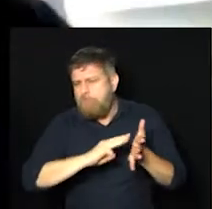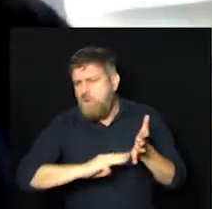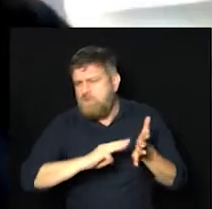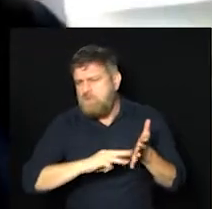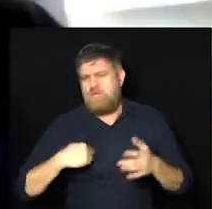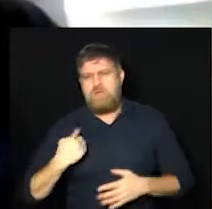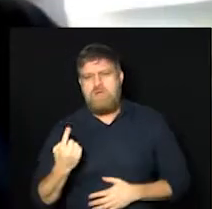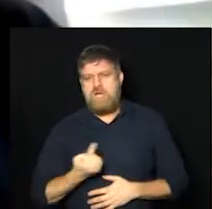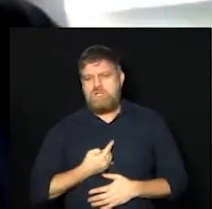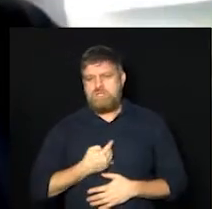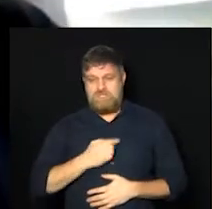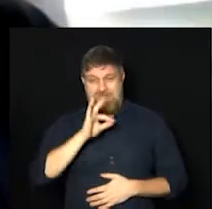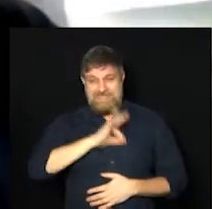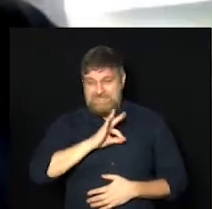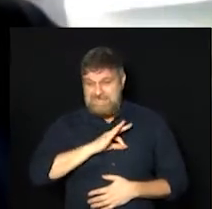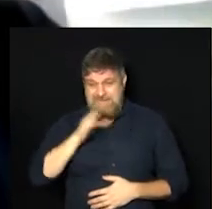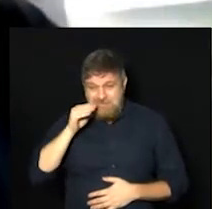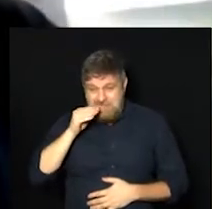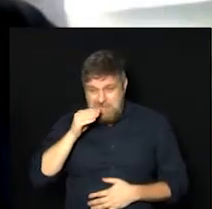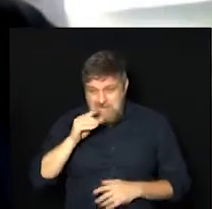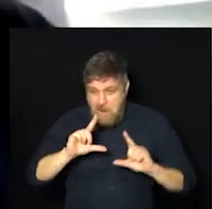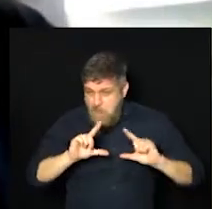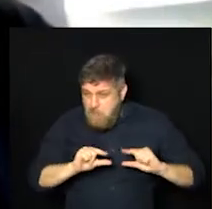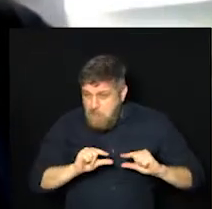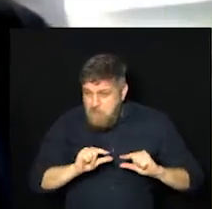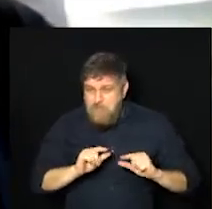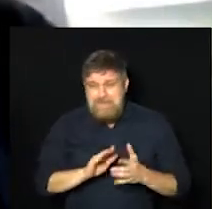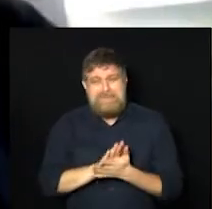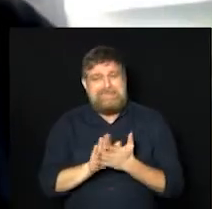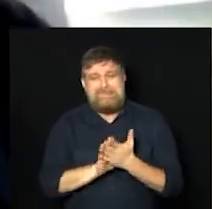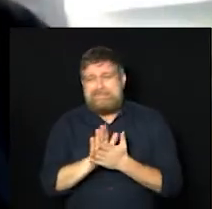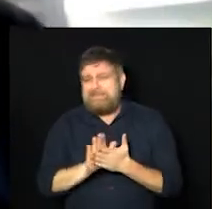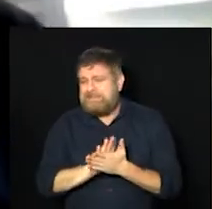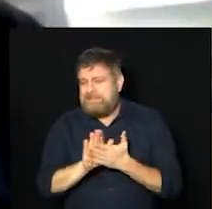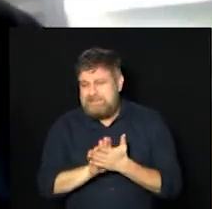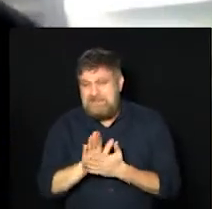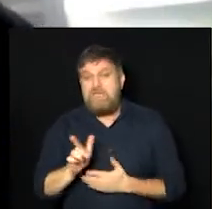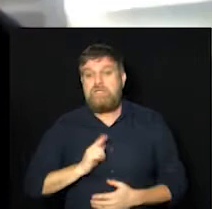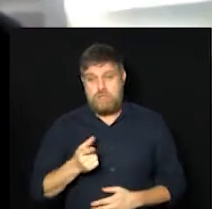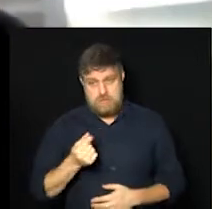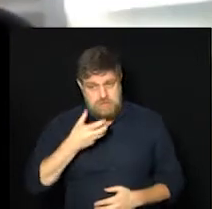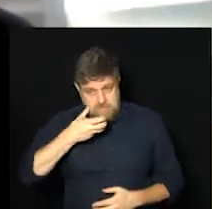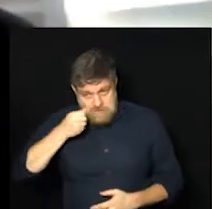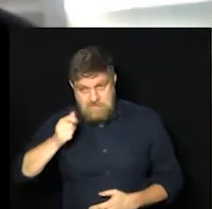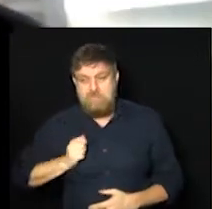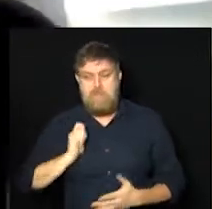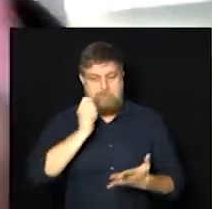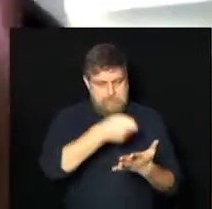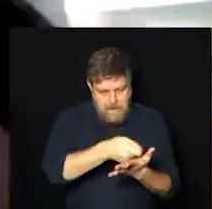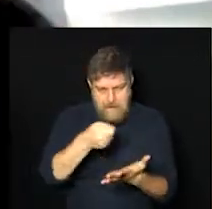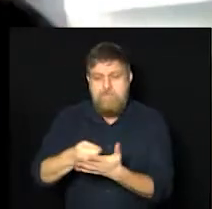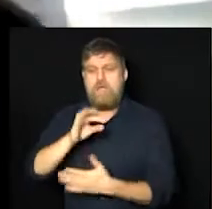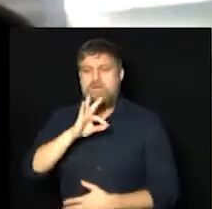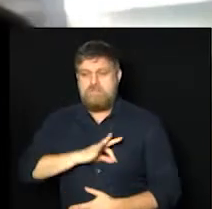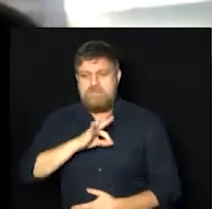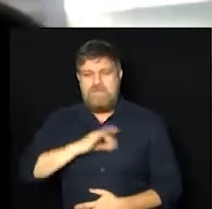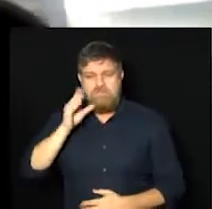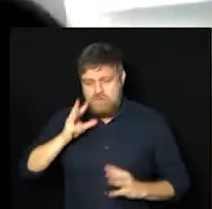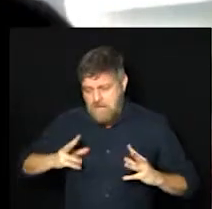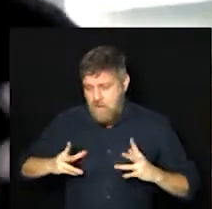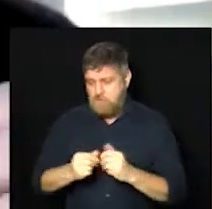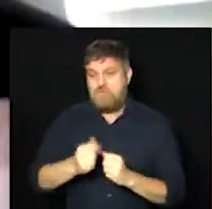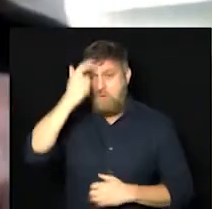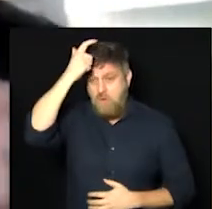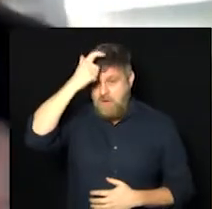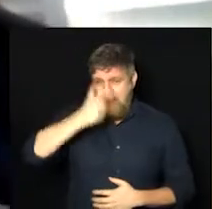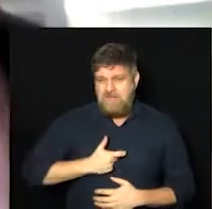não cortamos salário de funcionários em nenhum momento. A Liga tem caixa para isso. É uma gestão muito bem cuidada. E eu sou nessa linha. Eu sou